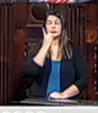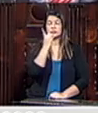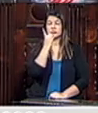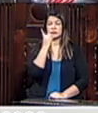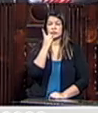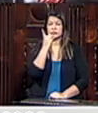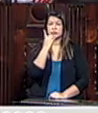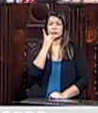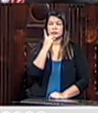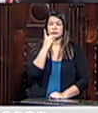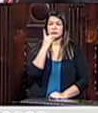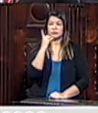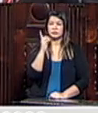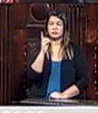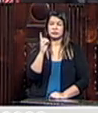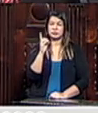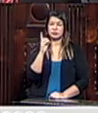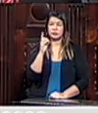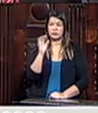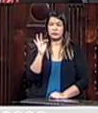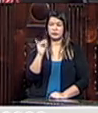Deputado Figueiredo.